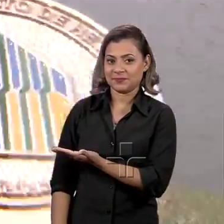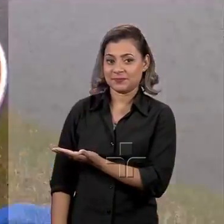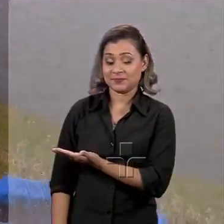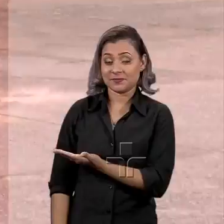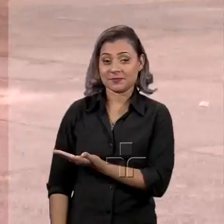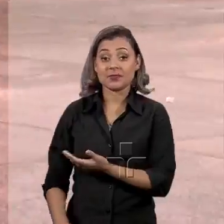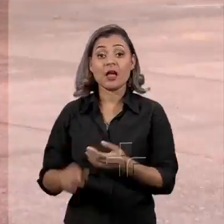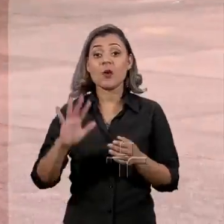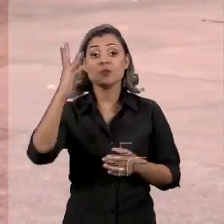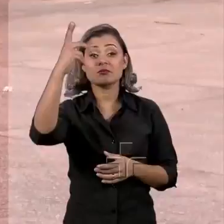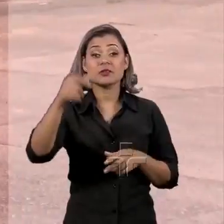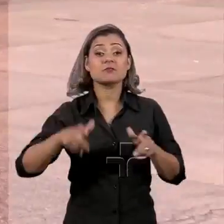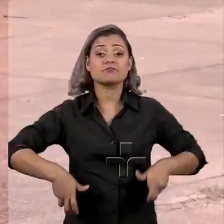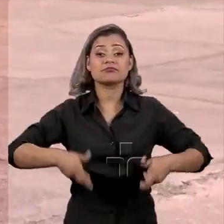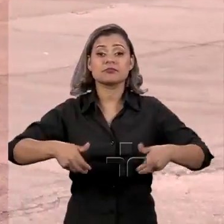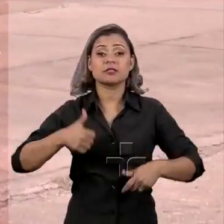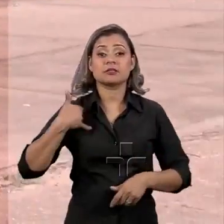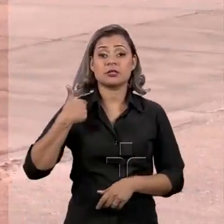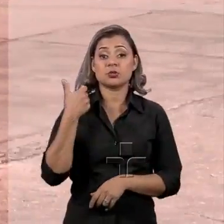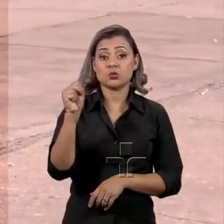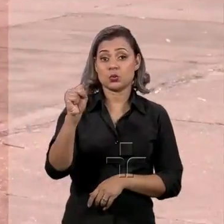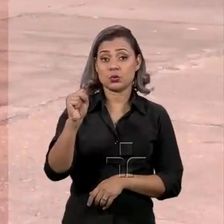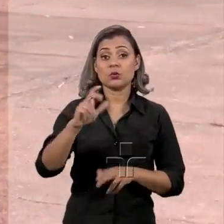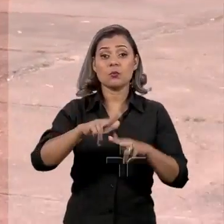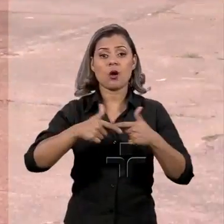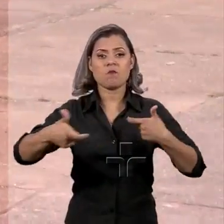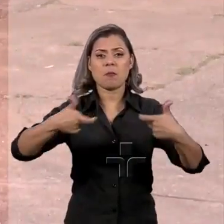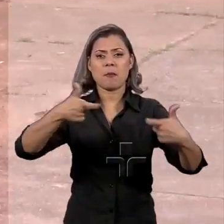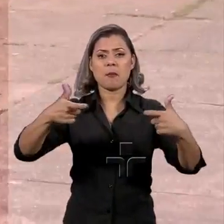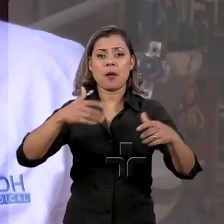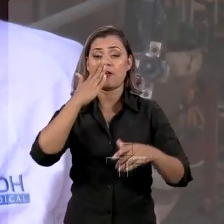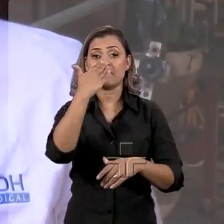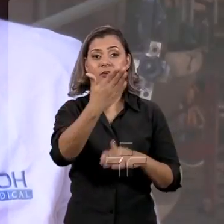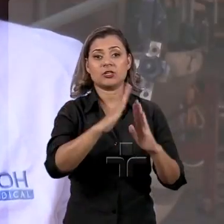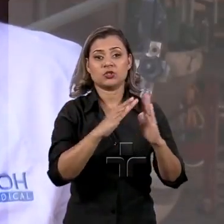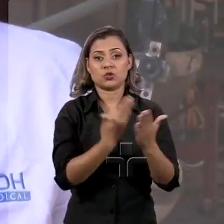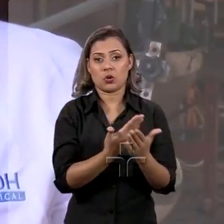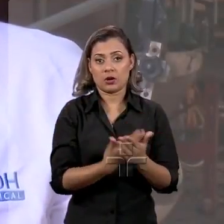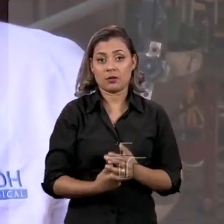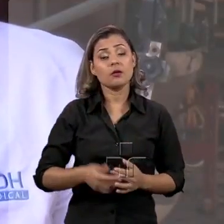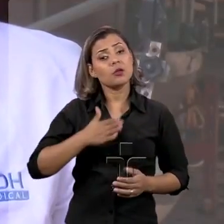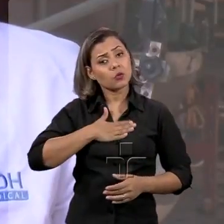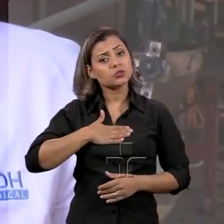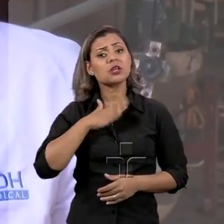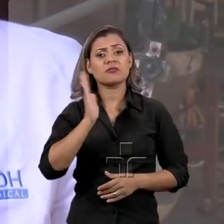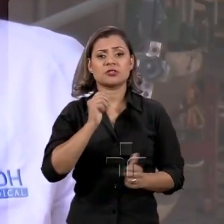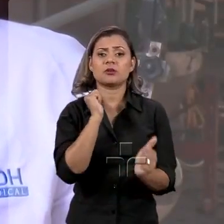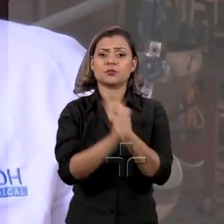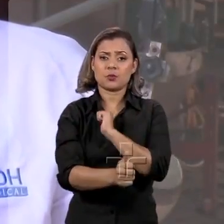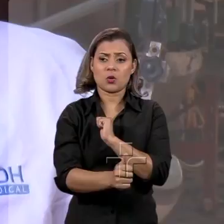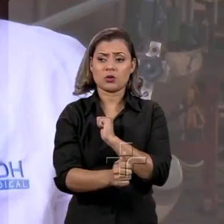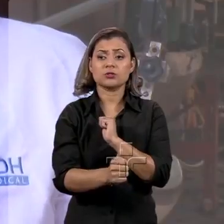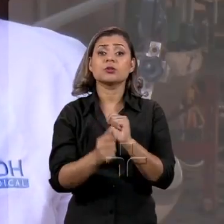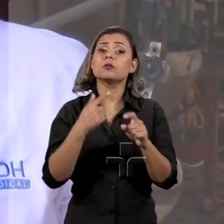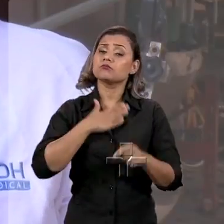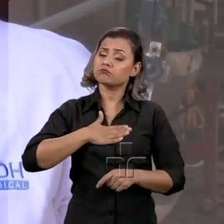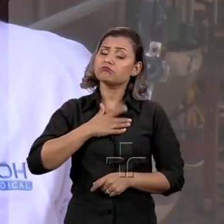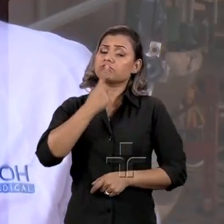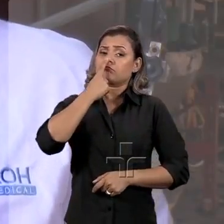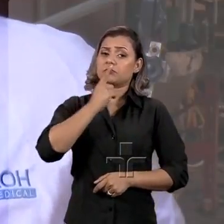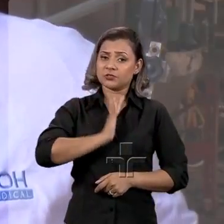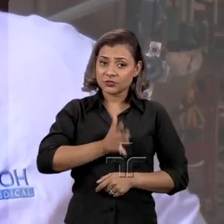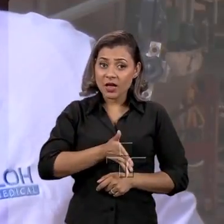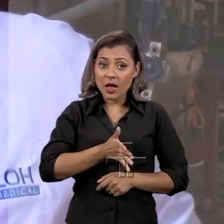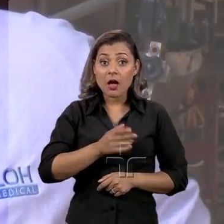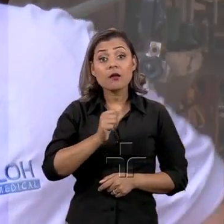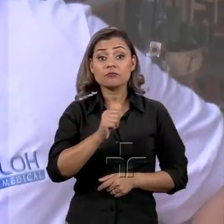Ele ficou paraplégico aos 18 anos num tiroteio na porta da escola. Eu já gostava de esporte, eu gostava muito. Então aí eu fui